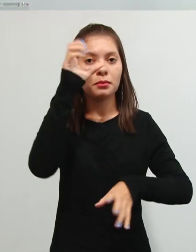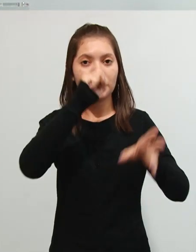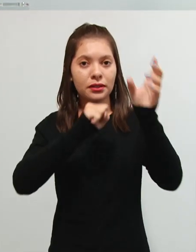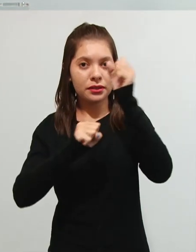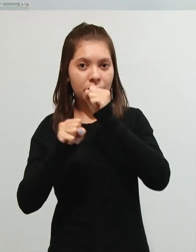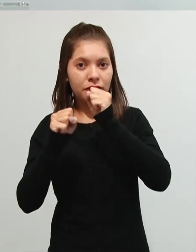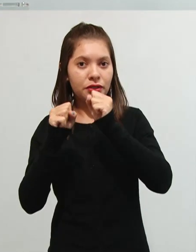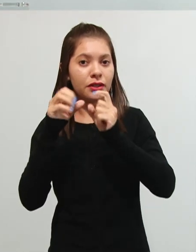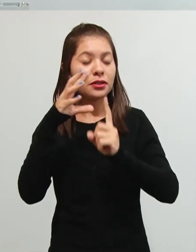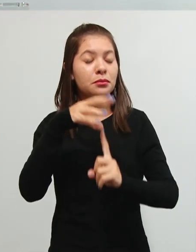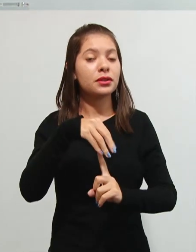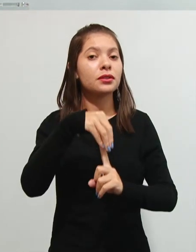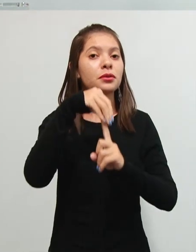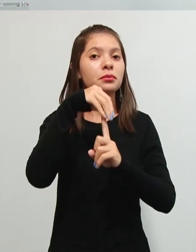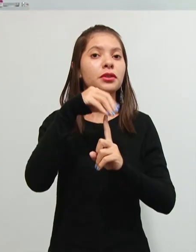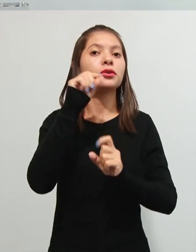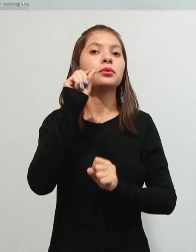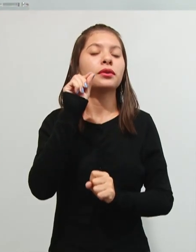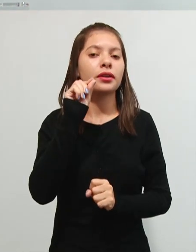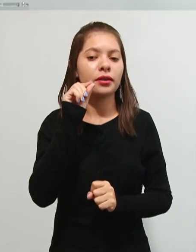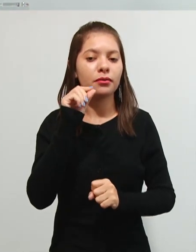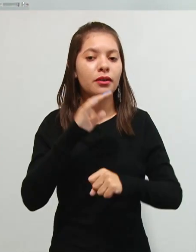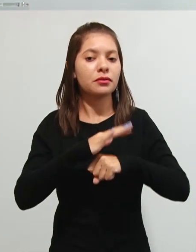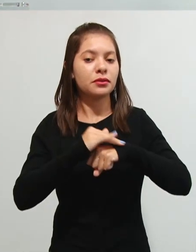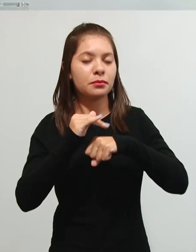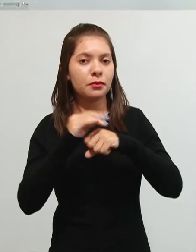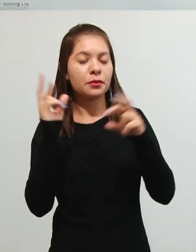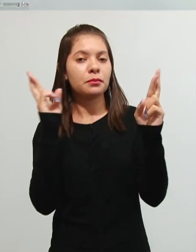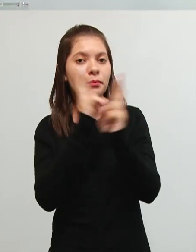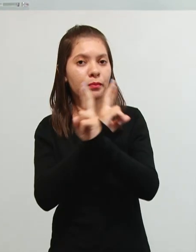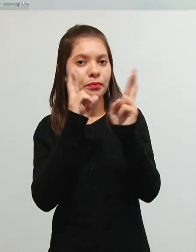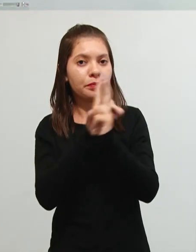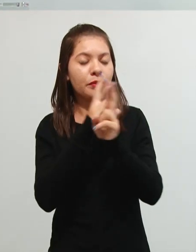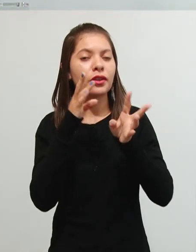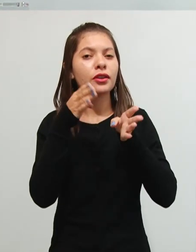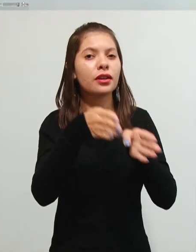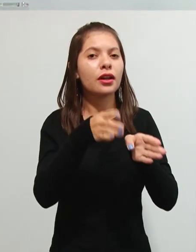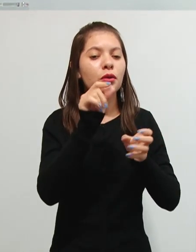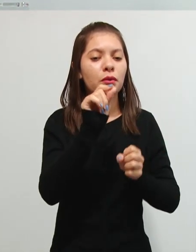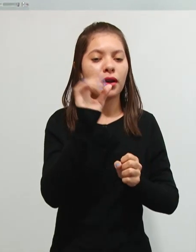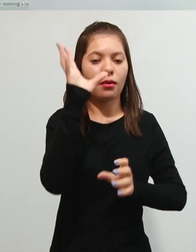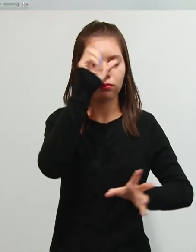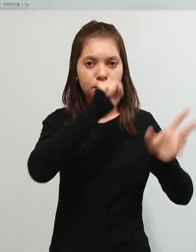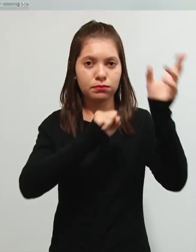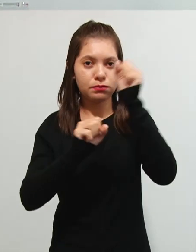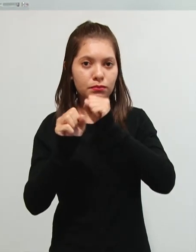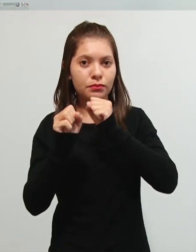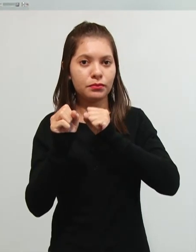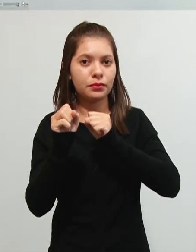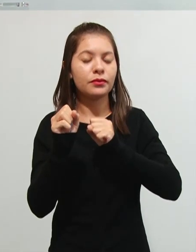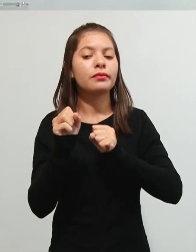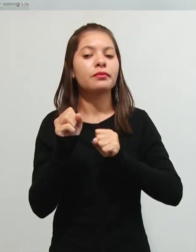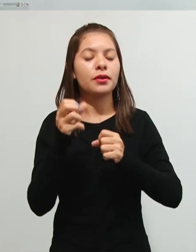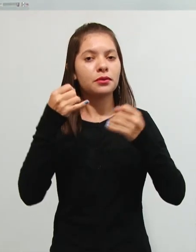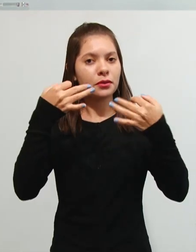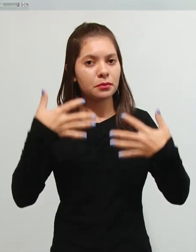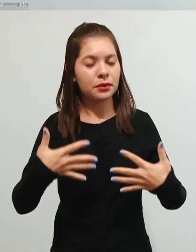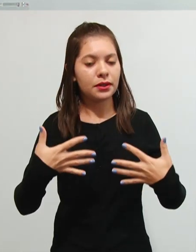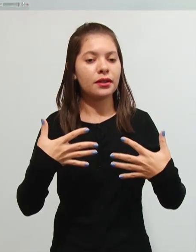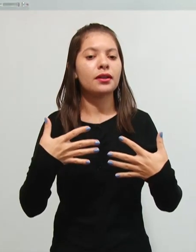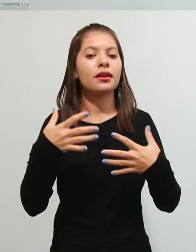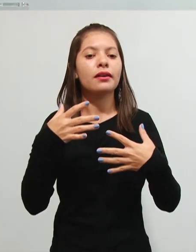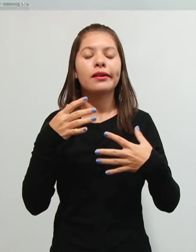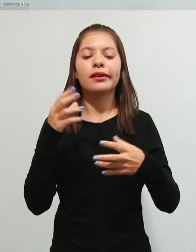especialmente falando que a afetividade tem uma relação direta com a aprendizagem. Então, vamos falar um pouquinho sobre elas